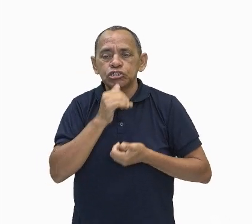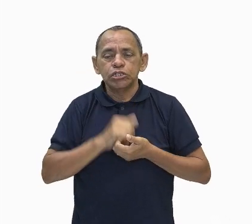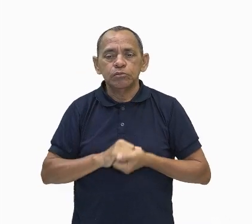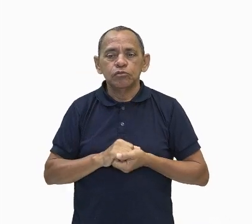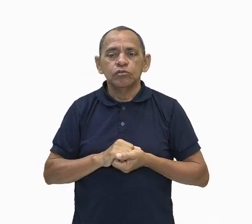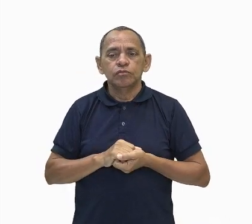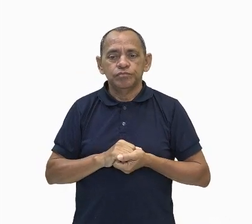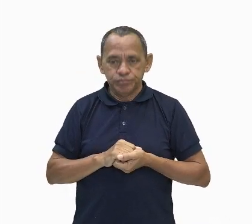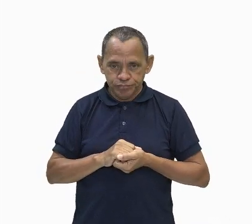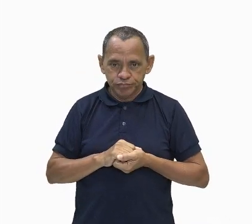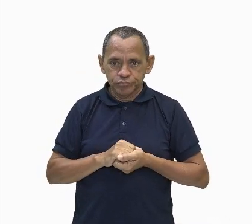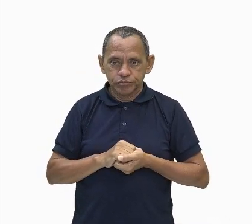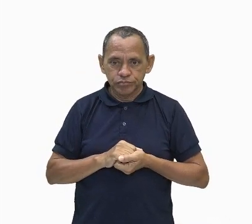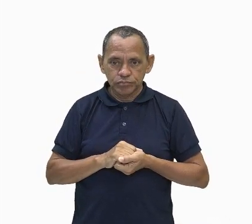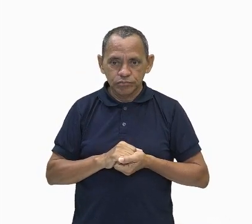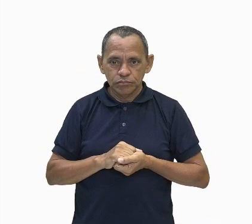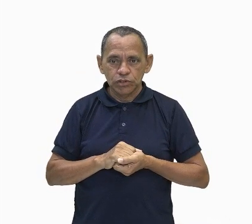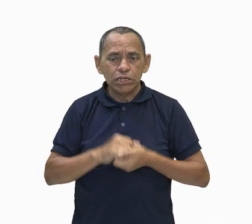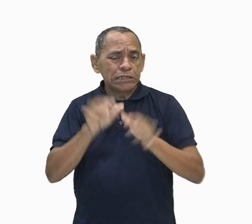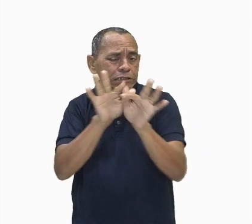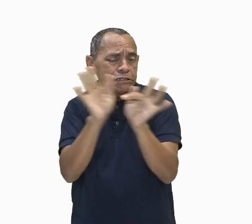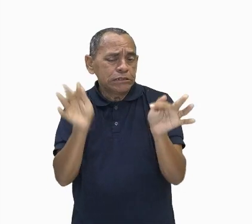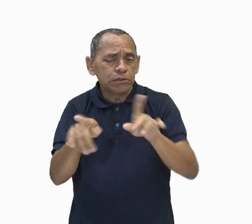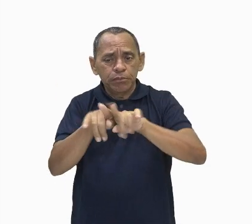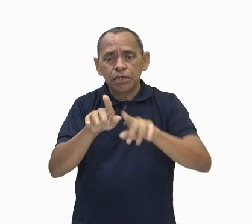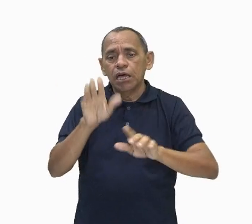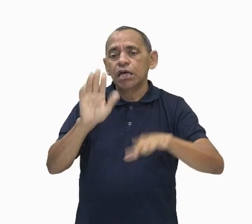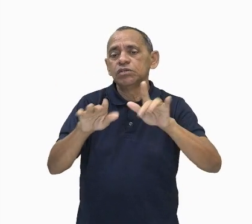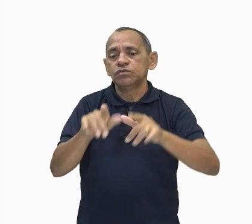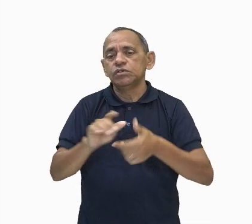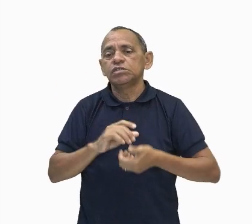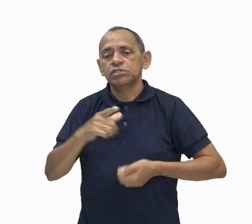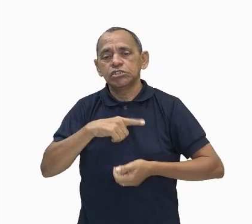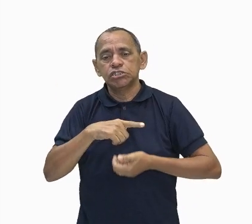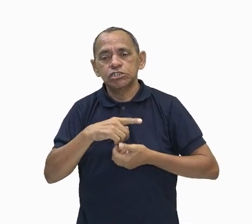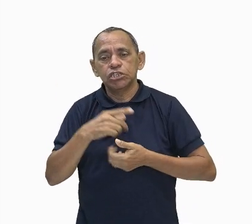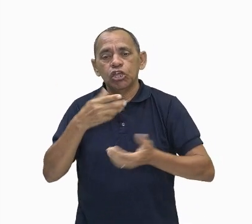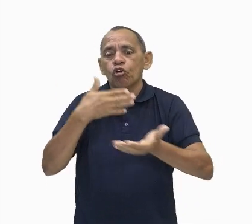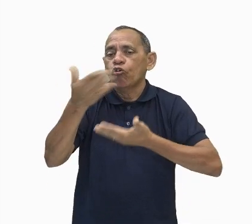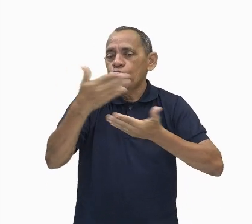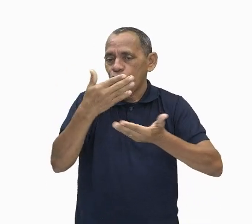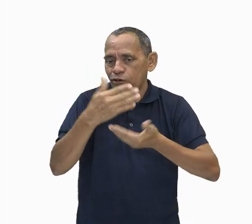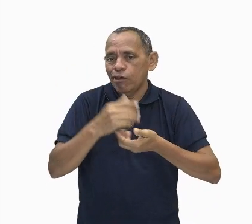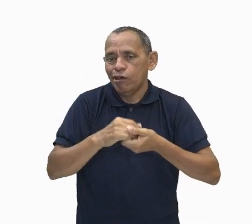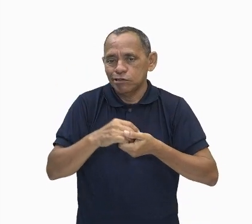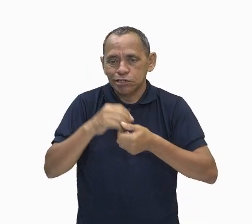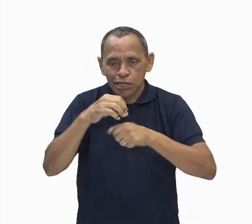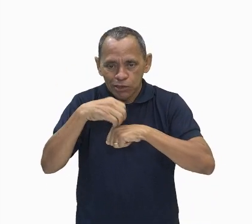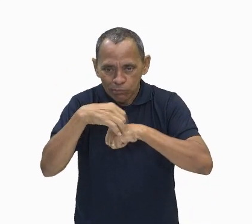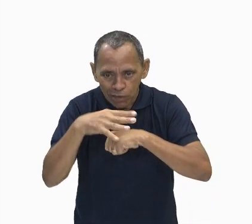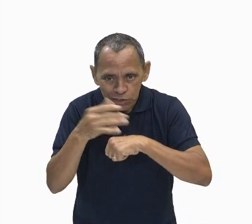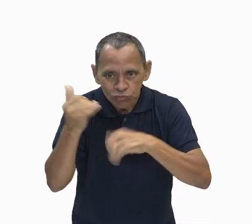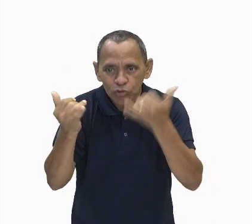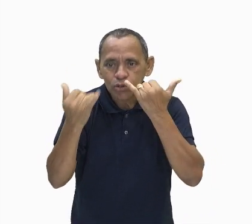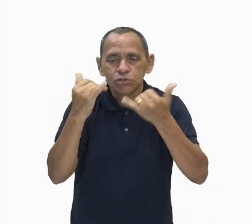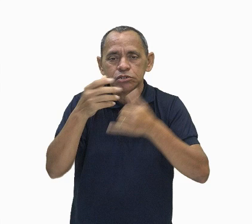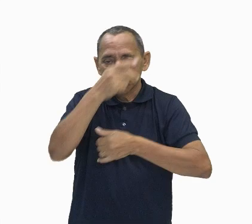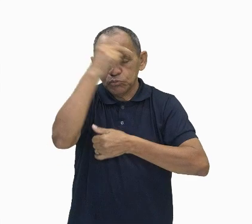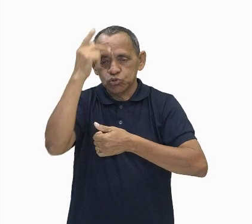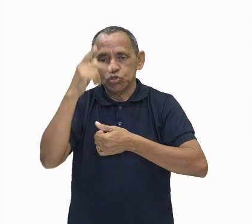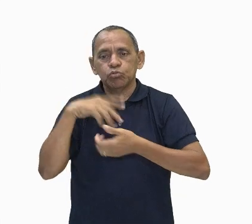de que você tem essas conversas e passa informações que as pessoas podem tirar conclusões a partir daquilo que foi dito e